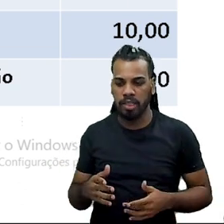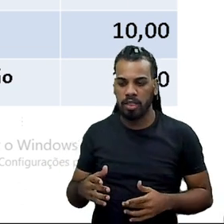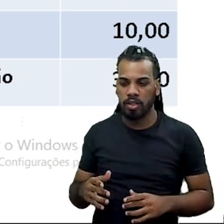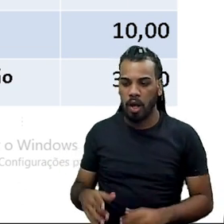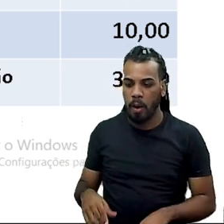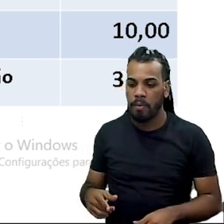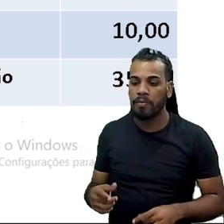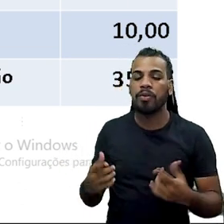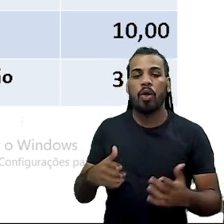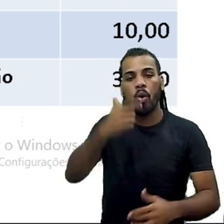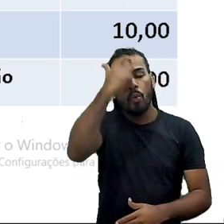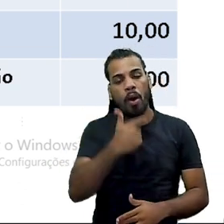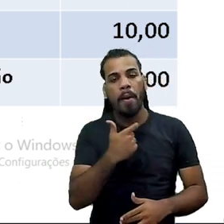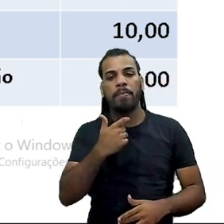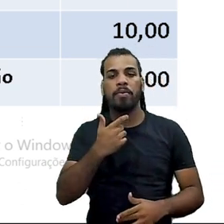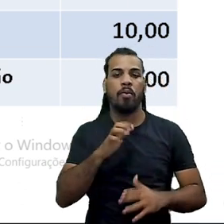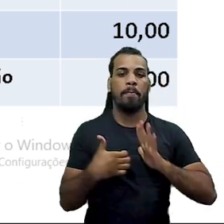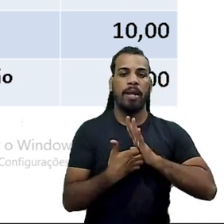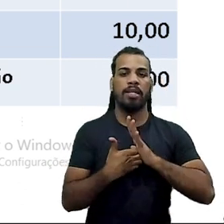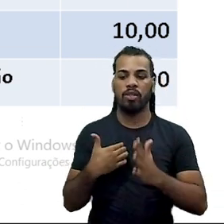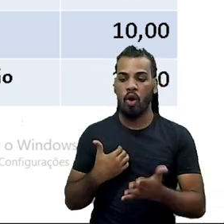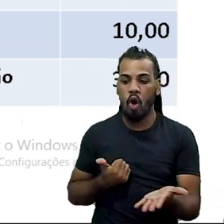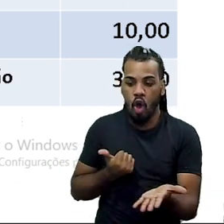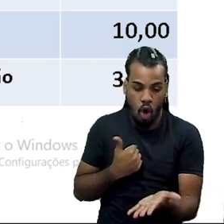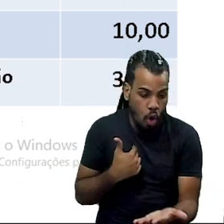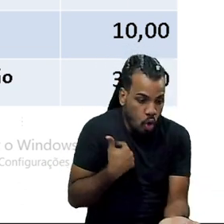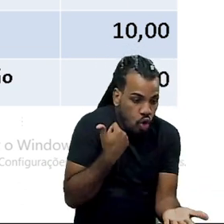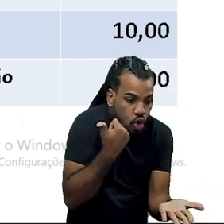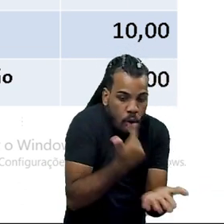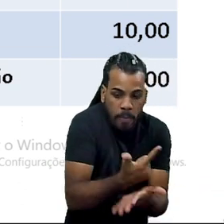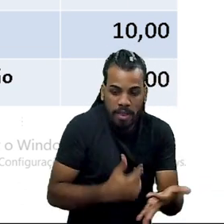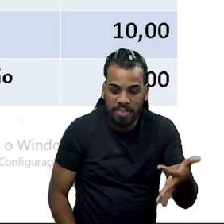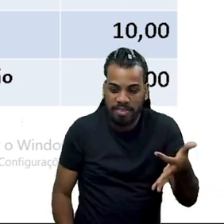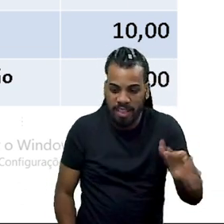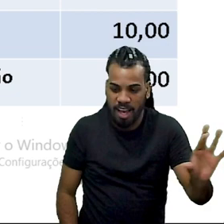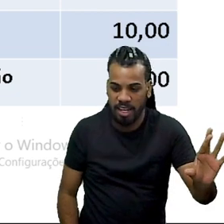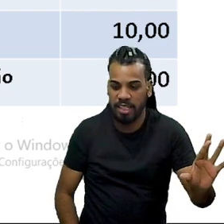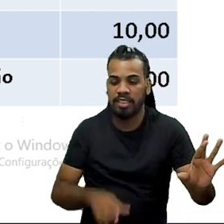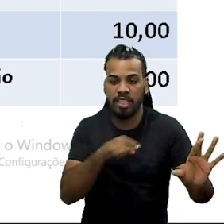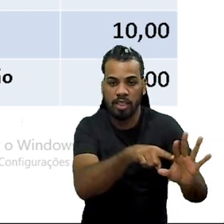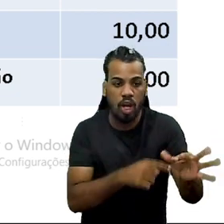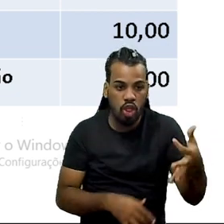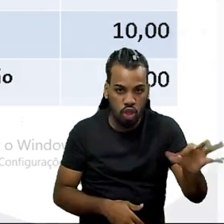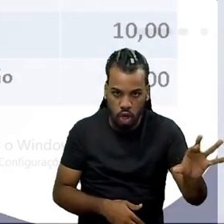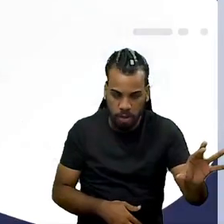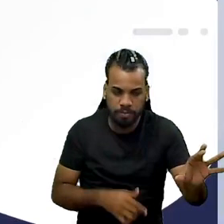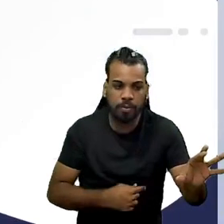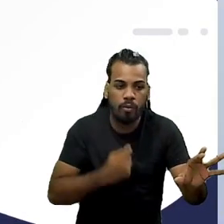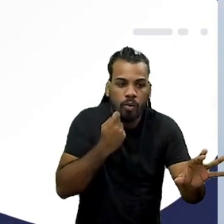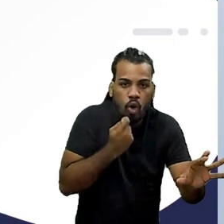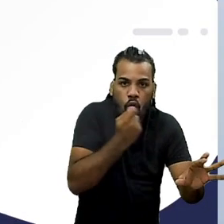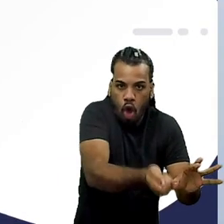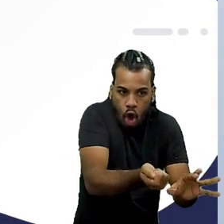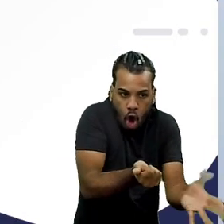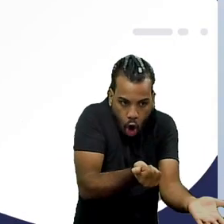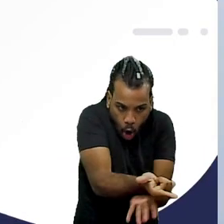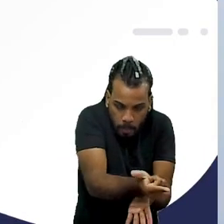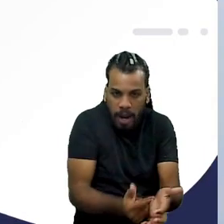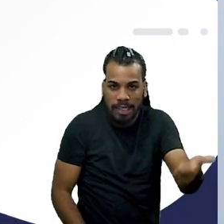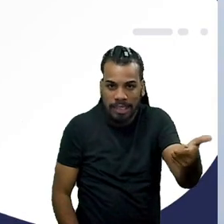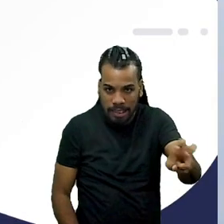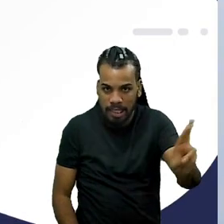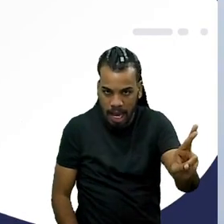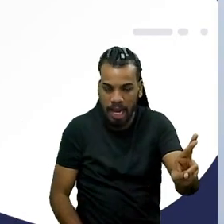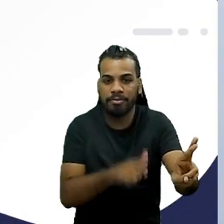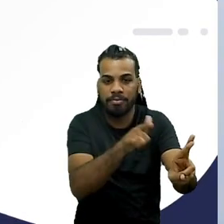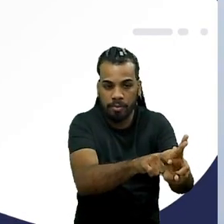quanto o empresário comprou o produto, R$10. Então, na verdade, esse produto teve o custo de compra de R$15. Mas a